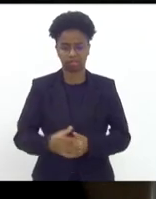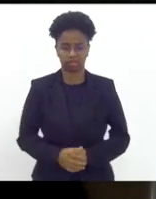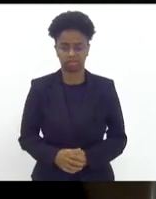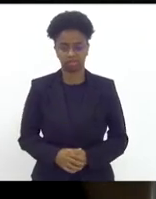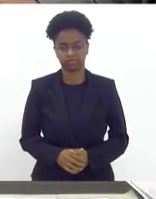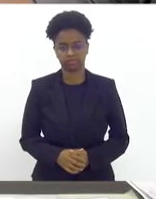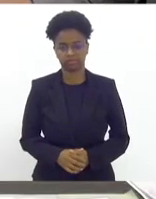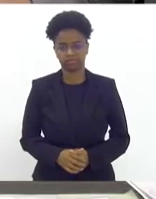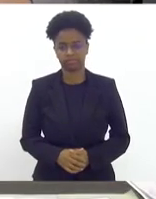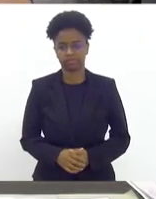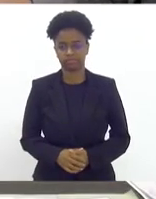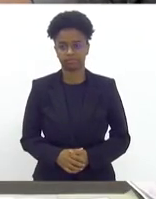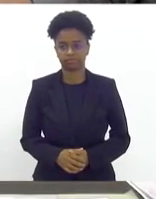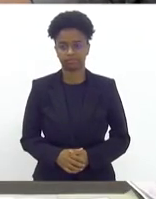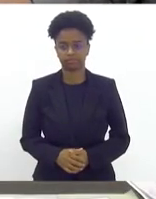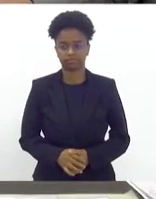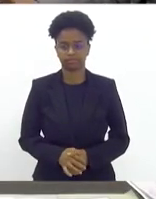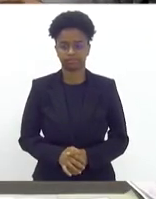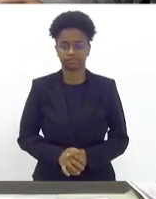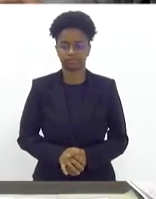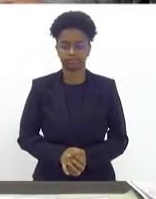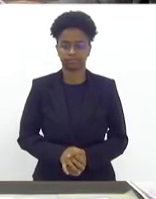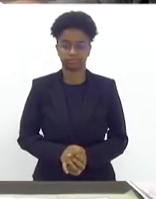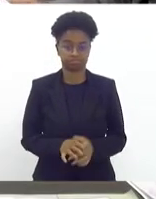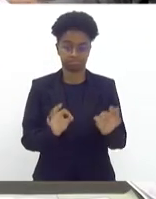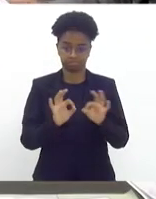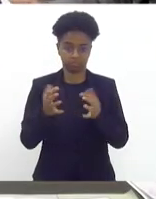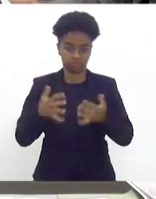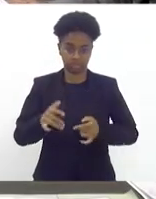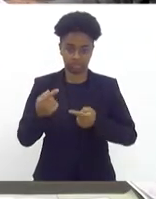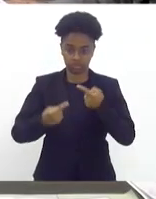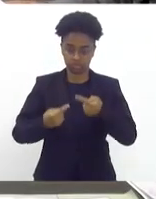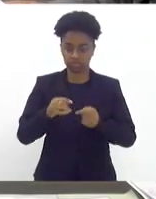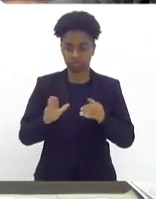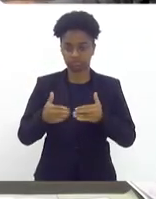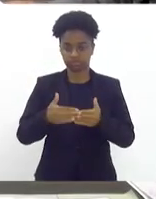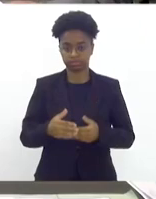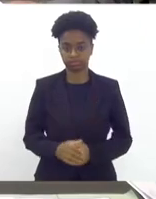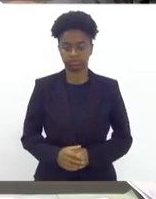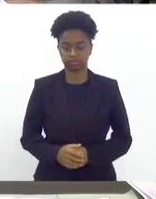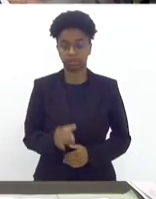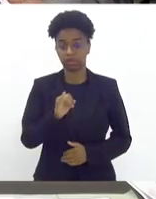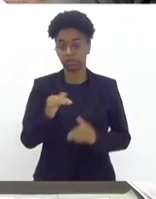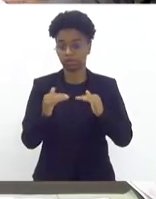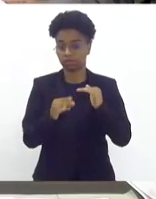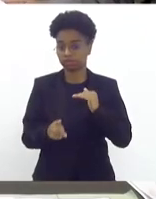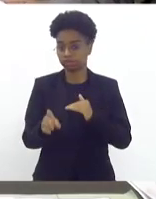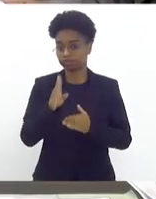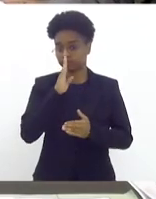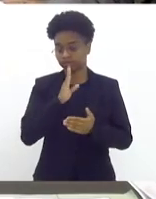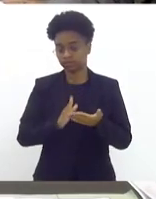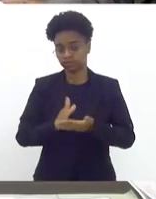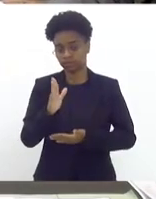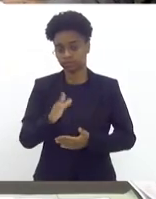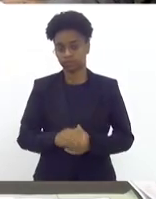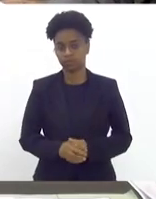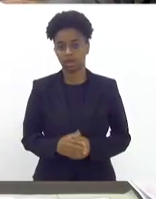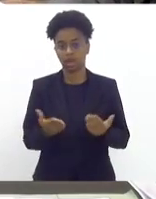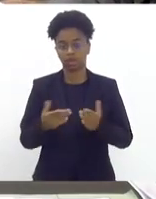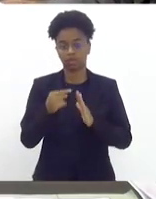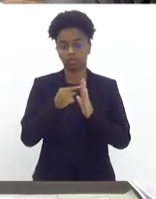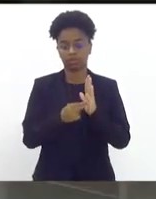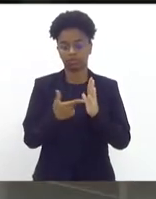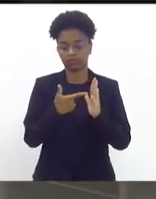Muito bom. Bem, não havendo quem queira discutir, encerrada a discussão, Senhores que aprovam a permissão como estão, aprovado, passa ao